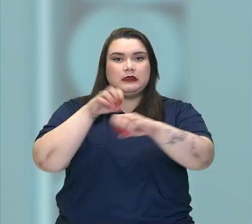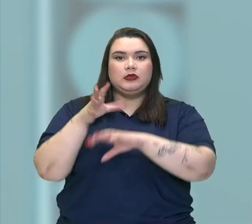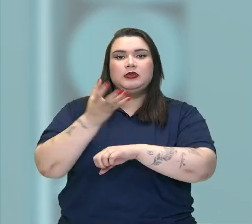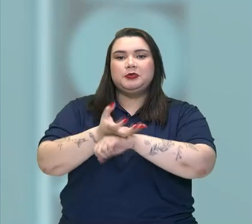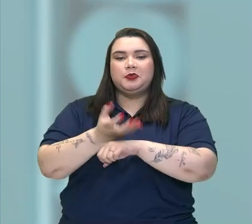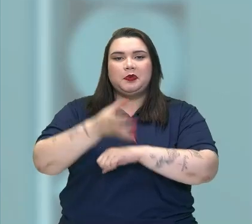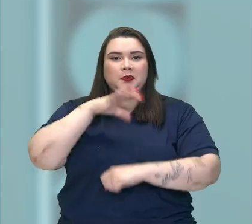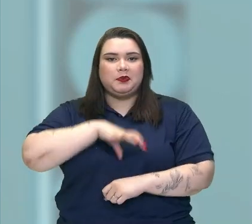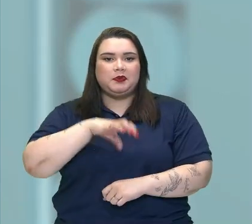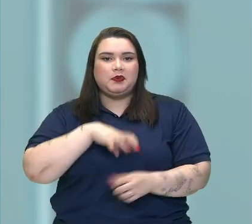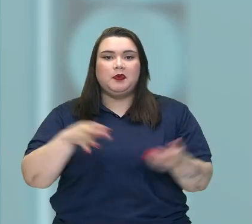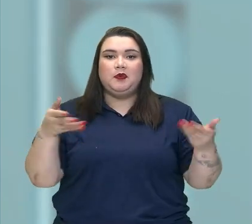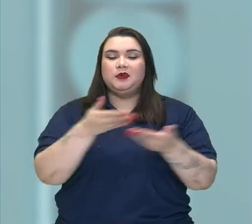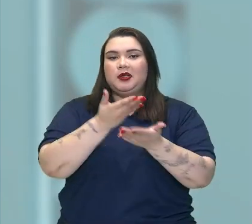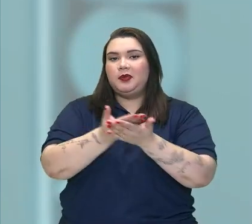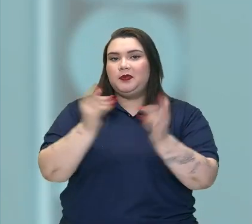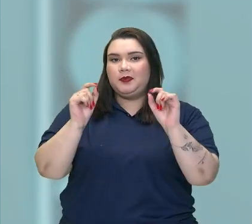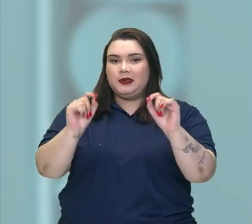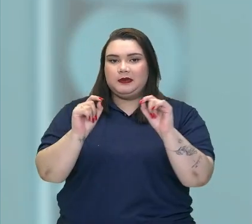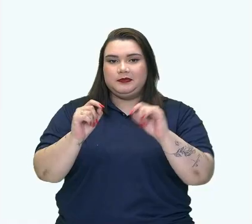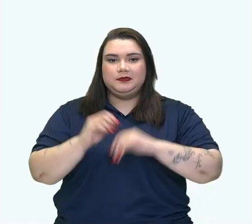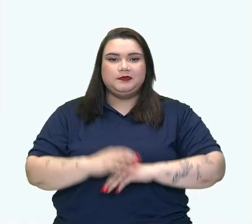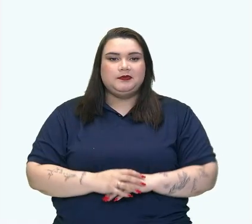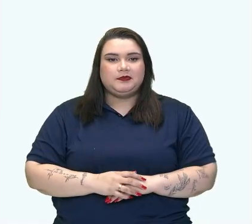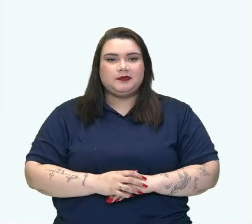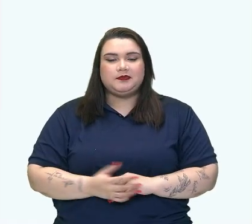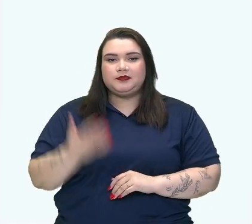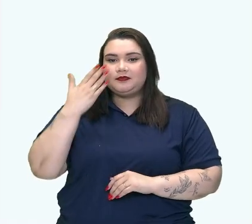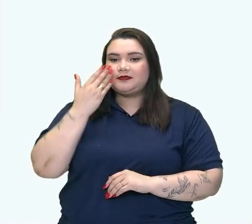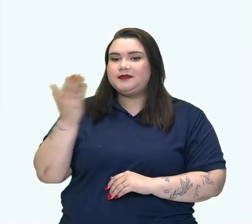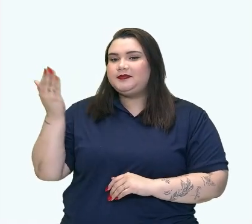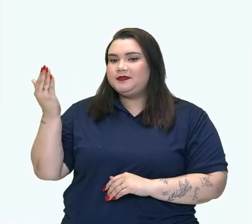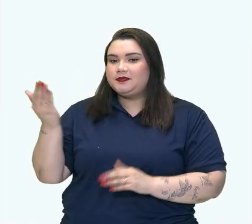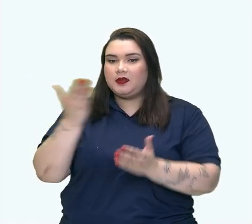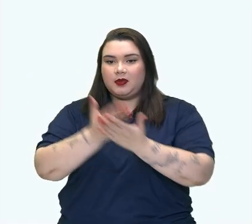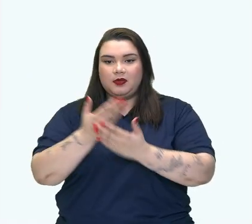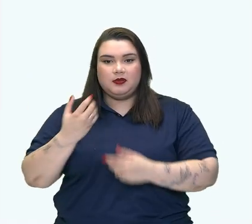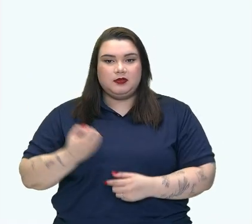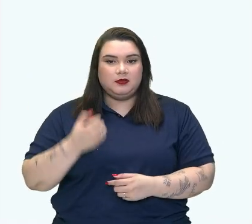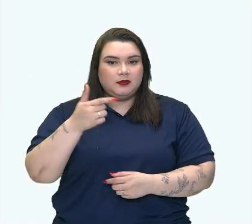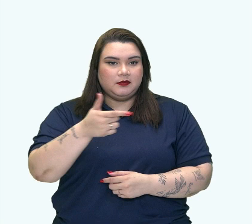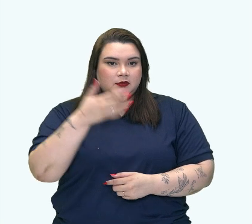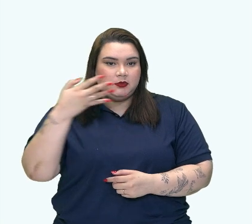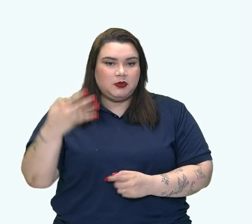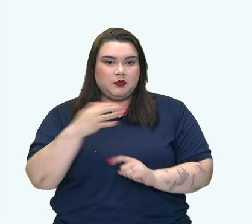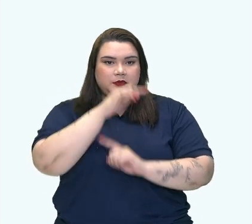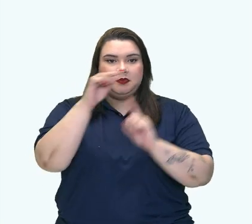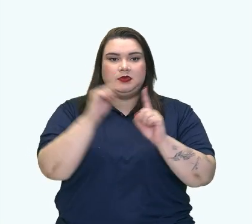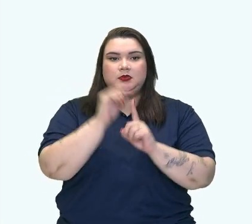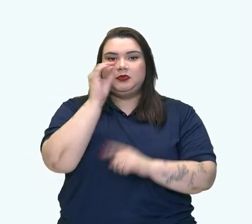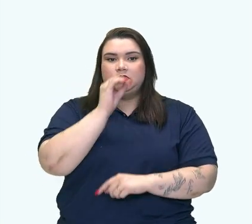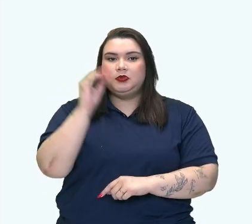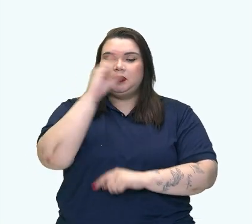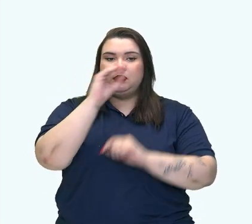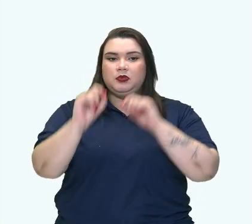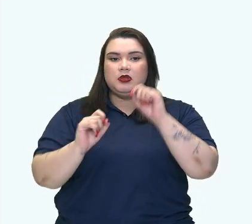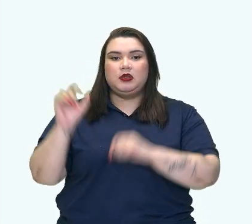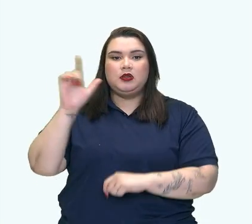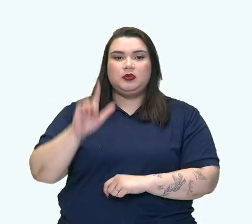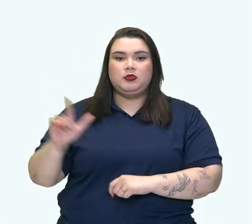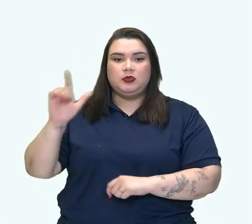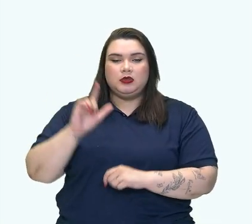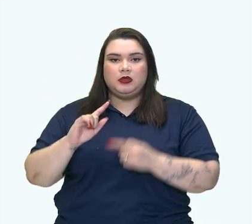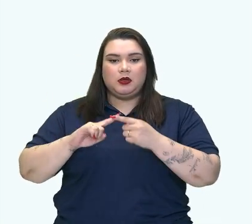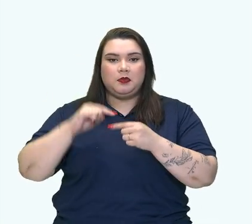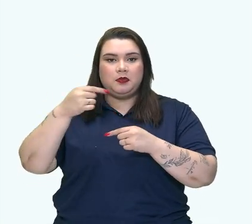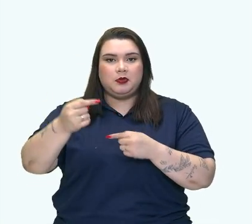portuguesa. Nós vamos observar o que teremos na nossa aula. Aula 24, como objeto de conhecimento, a